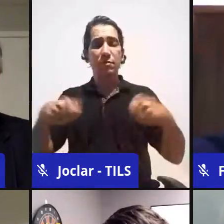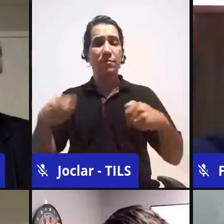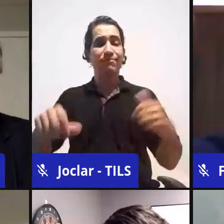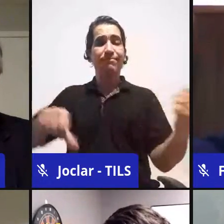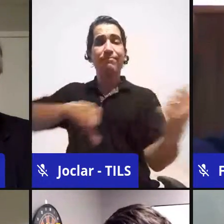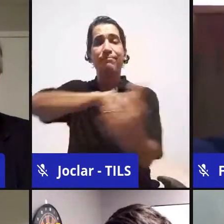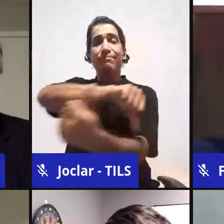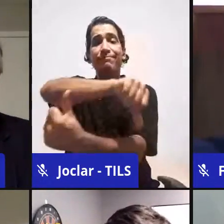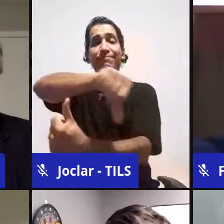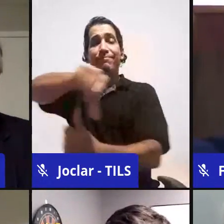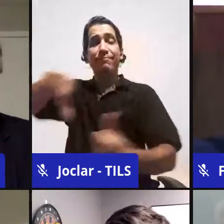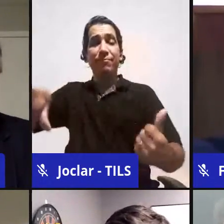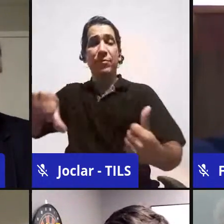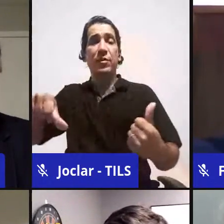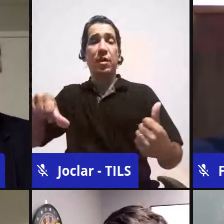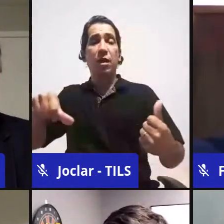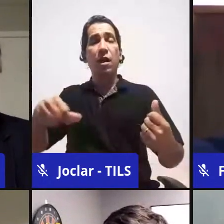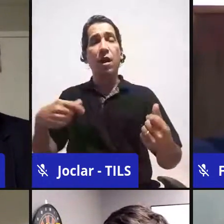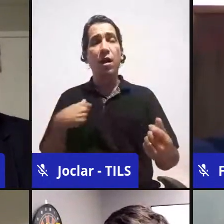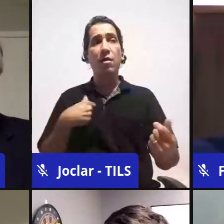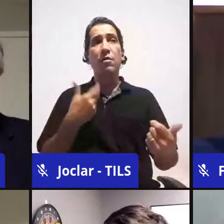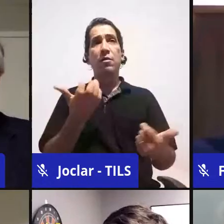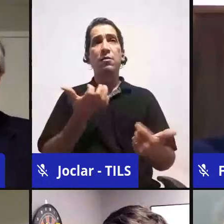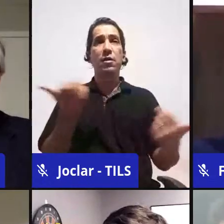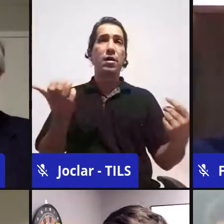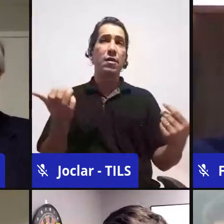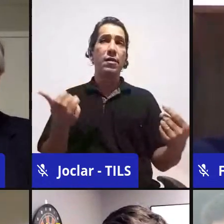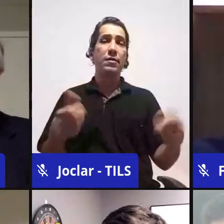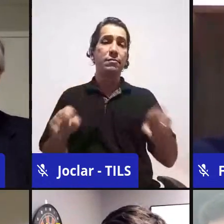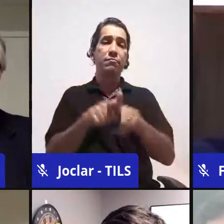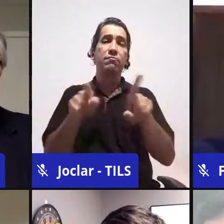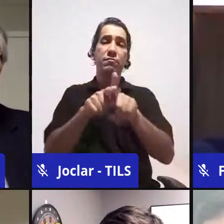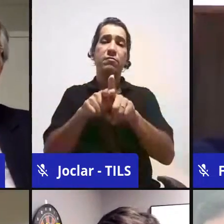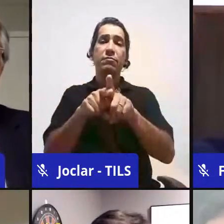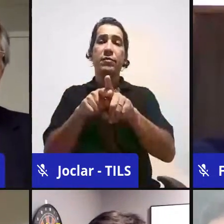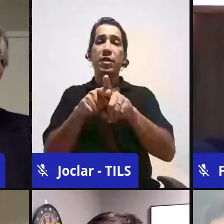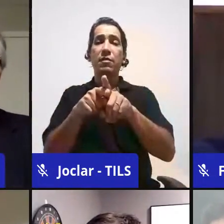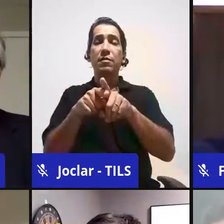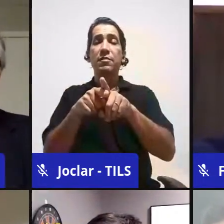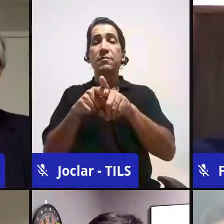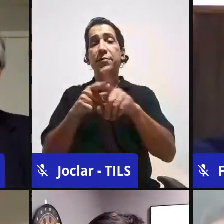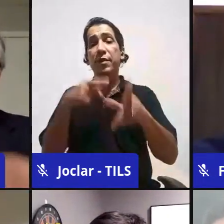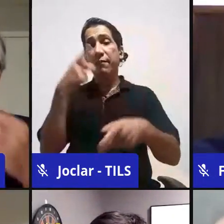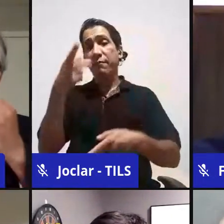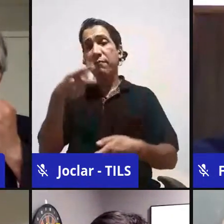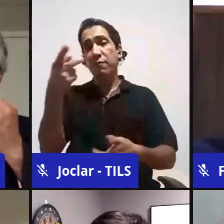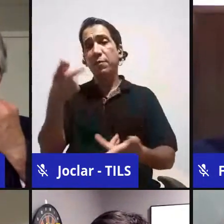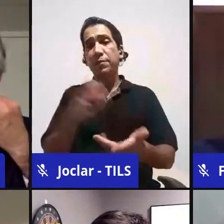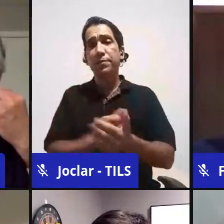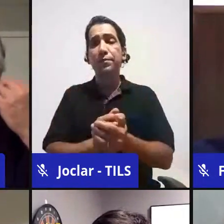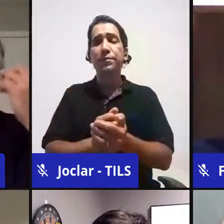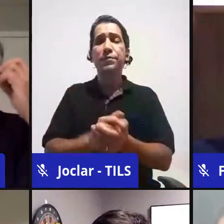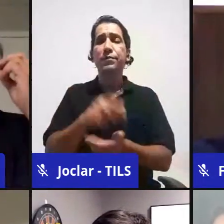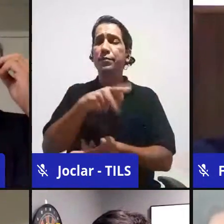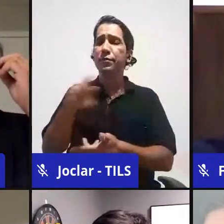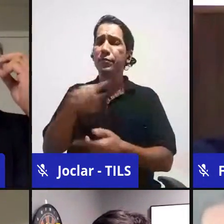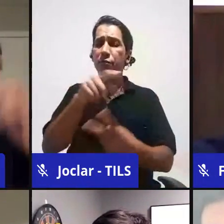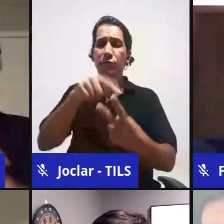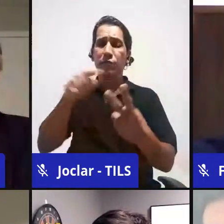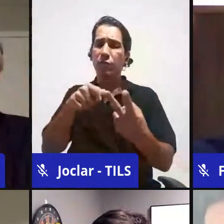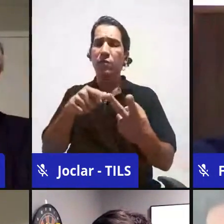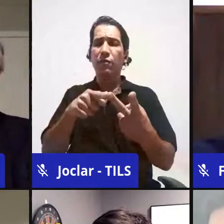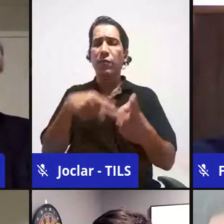eu gostaria de ressaltar, né, o professor Neri, na fala dele, falou, o Rafael também, da